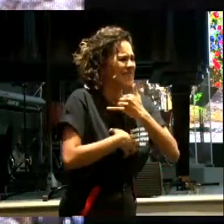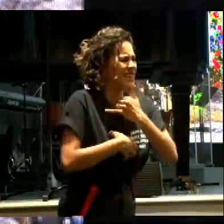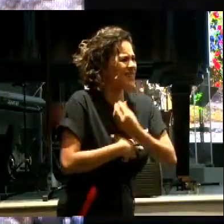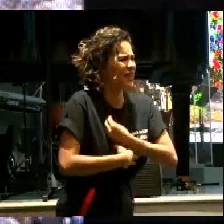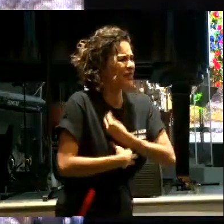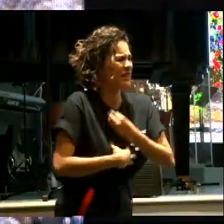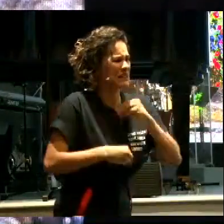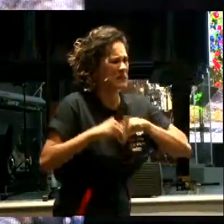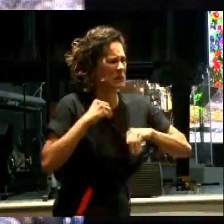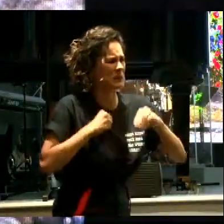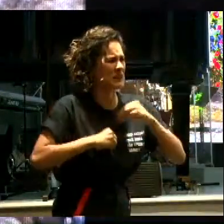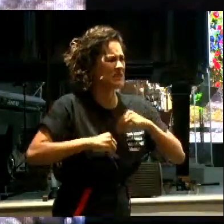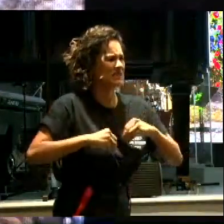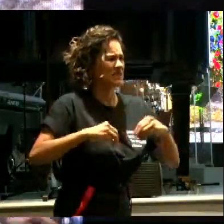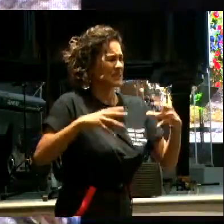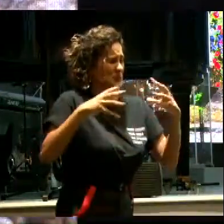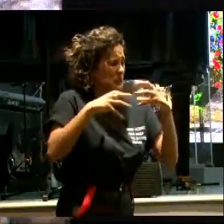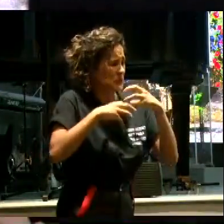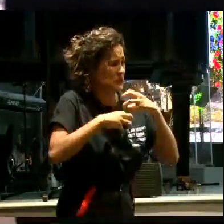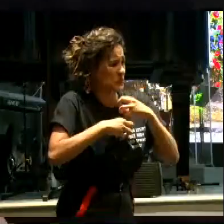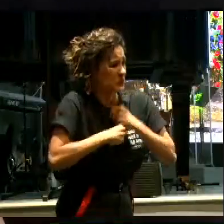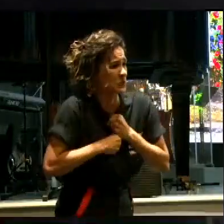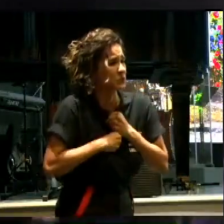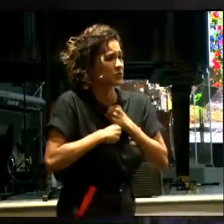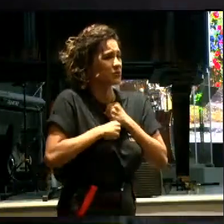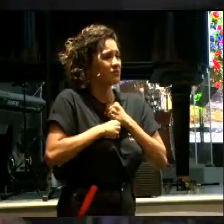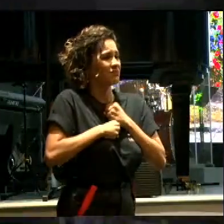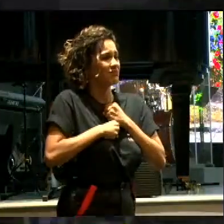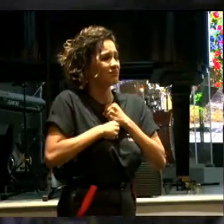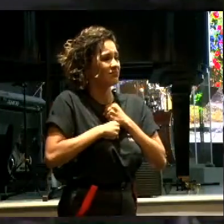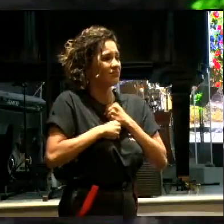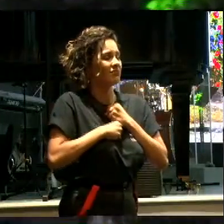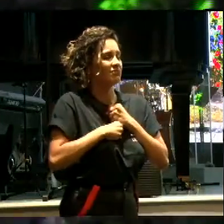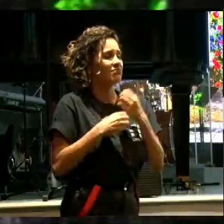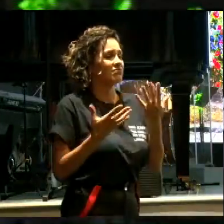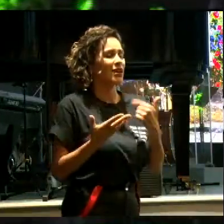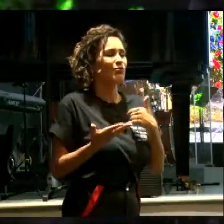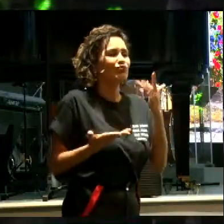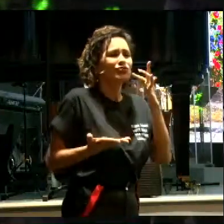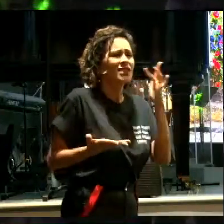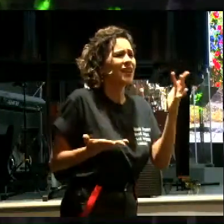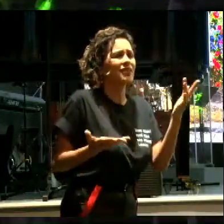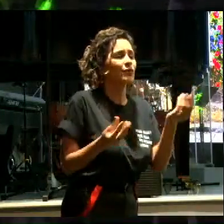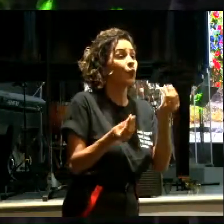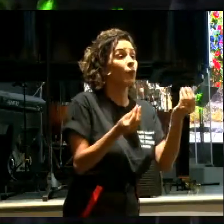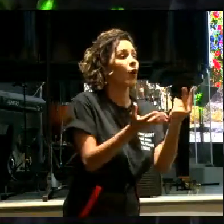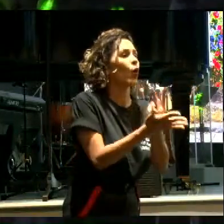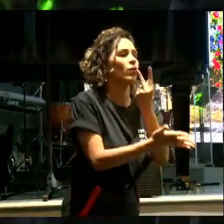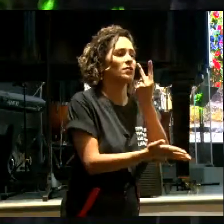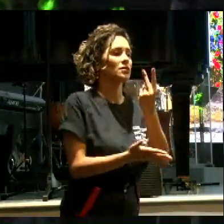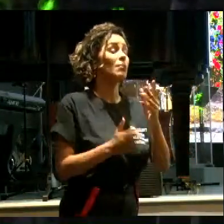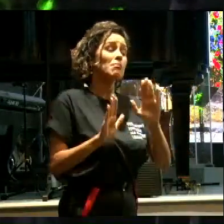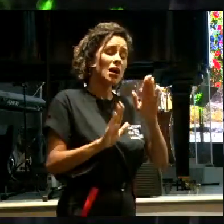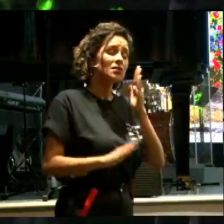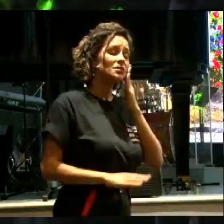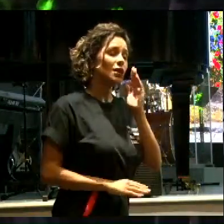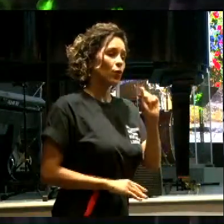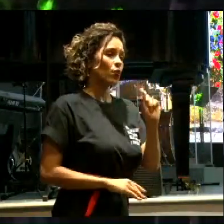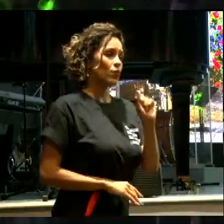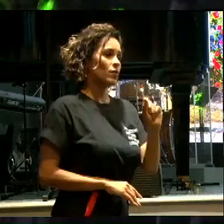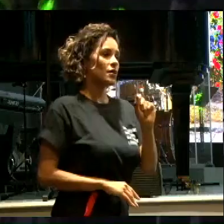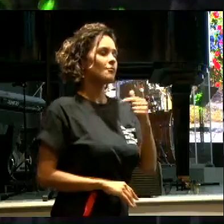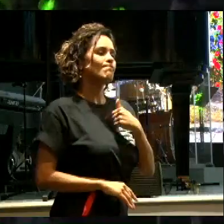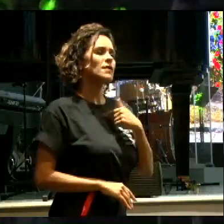dela. Eu não sei muito de explicar porquê, o que foi que aconteceu, eu só sei de uma coisa: eu